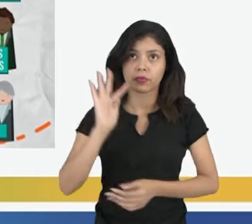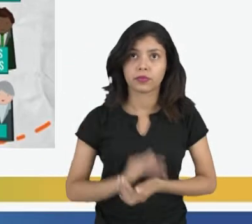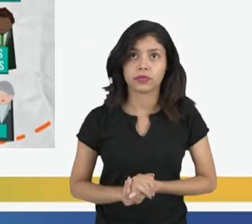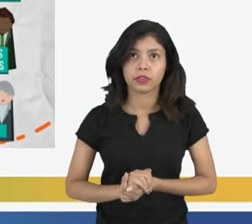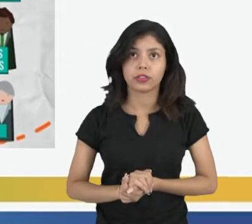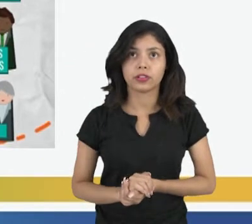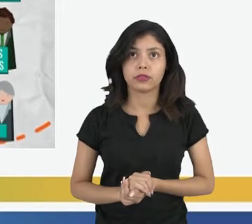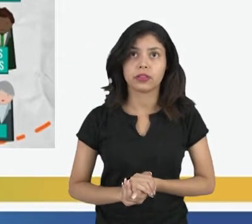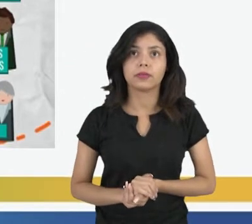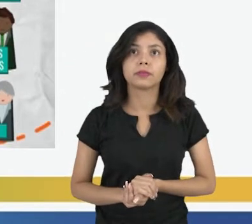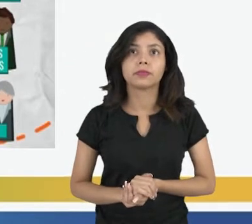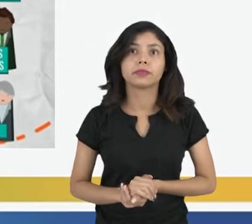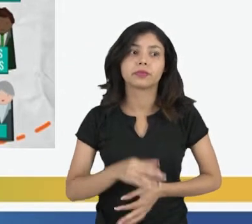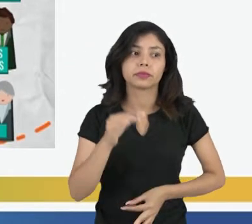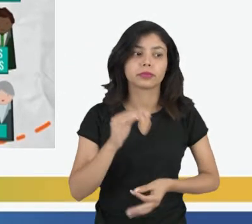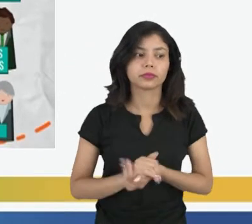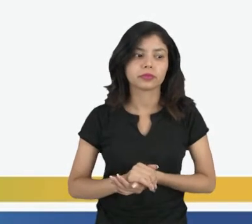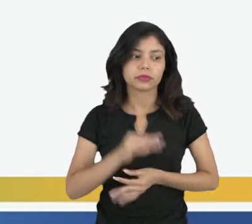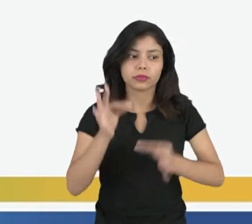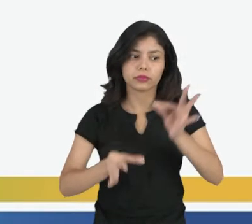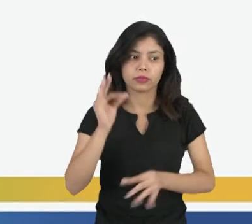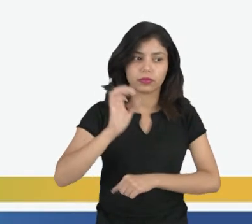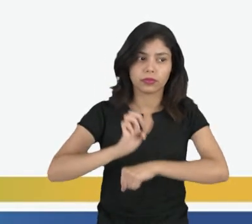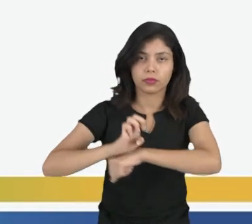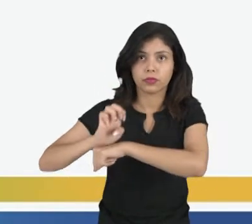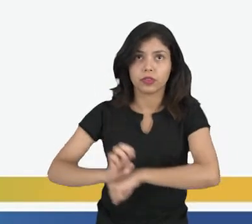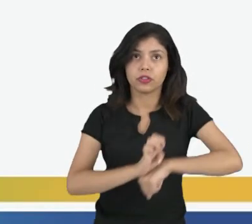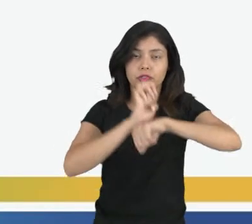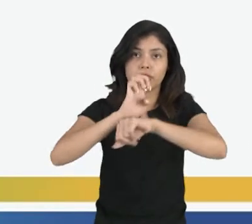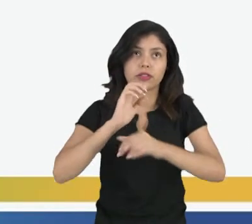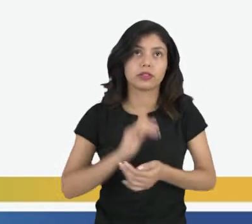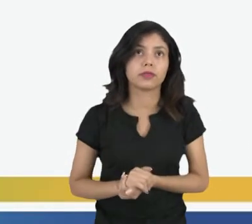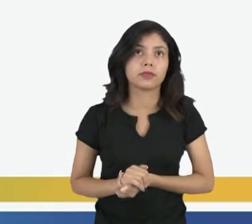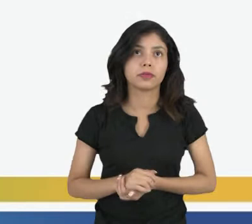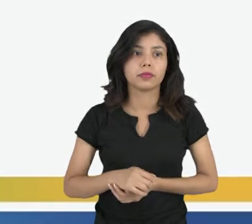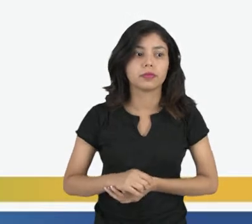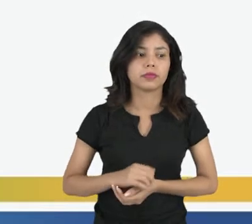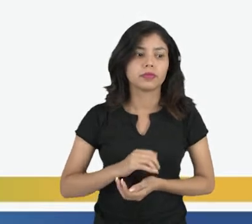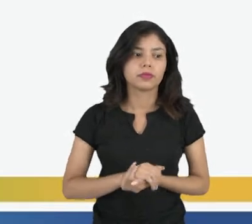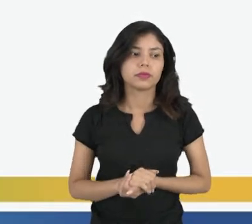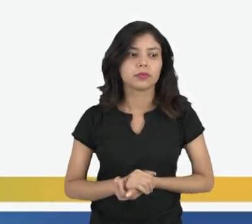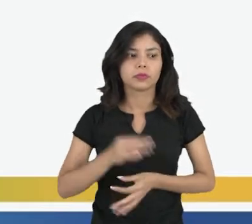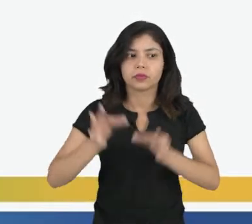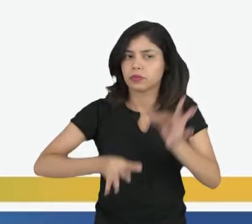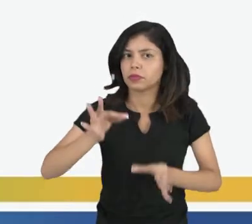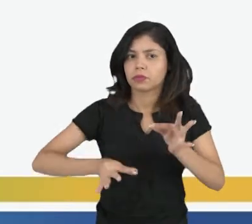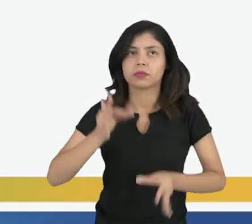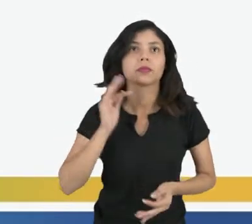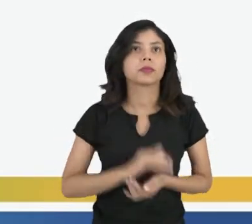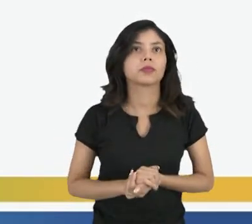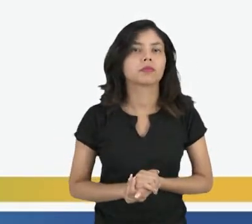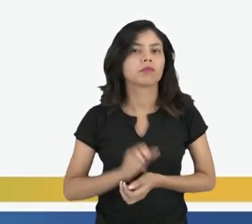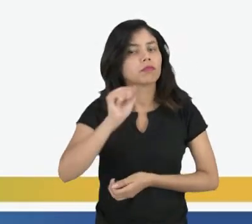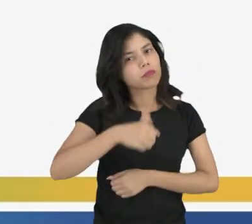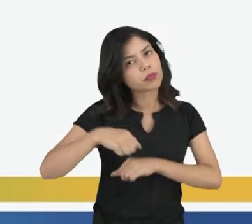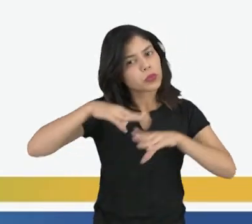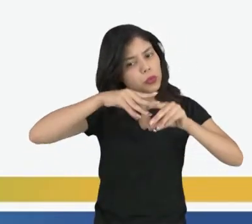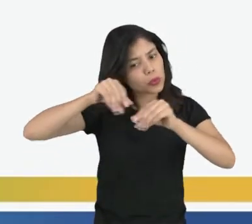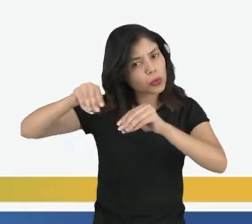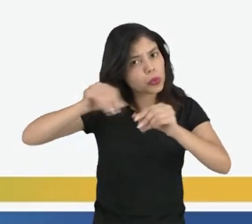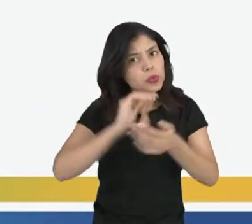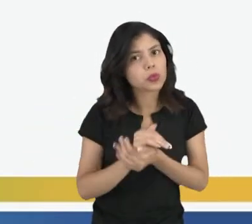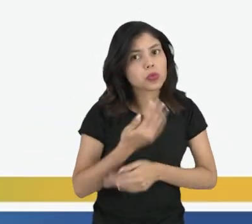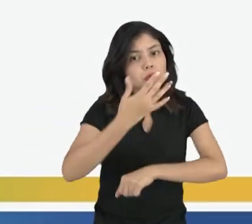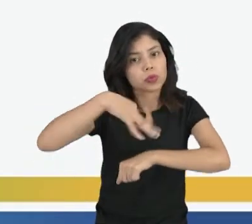tribunais estaduais e os juízes com a tô nação o termo nação pode ser definido